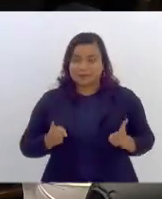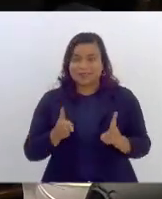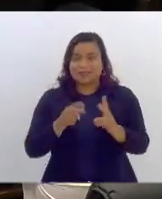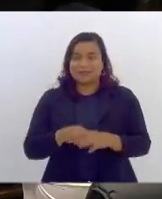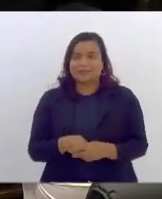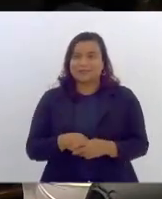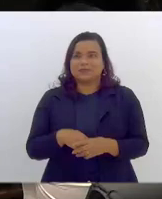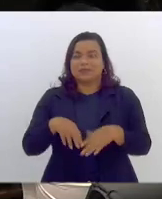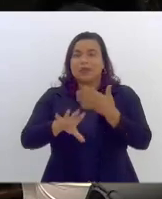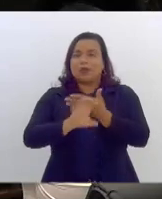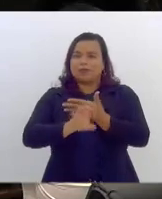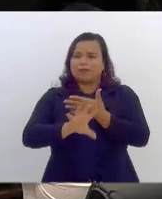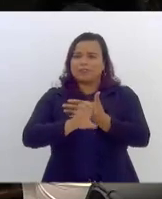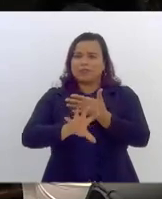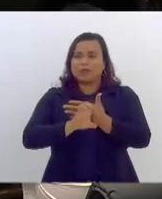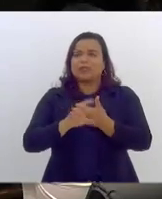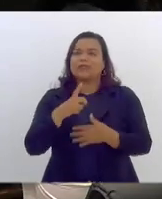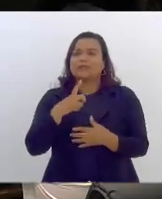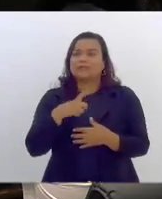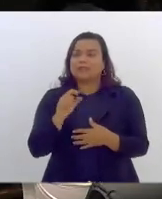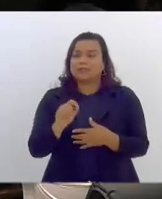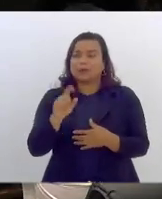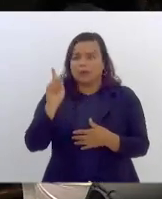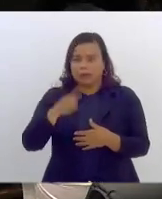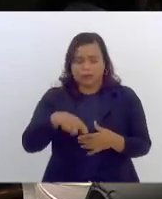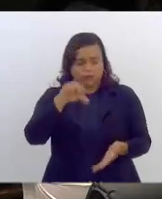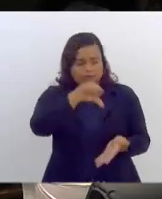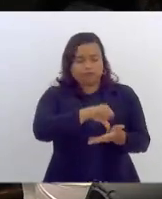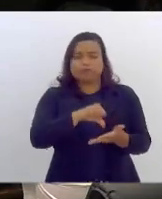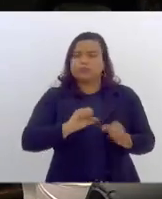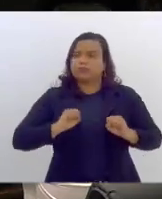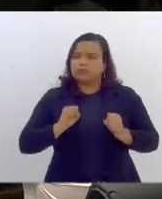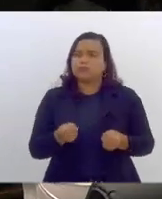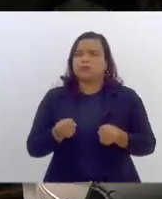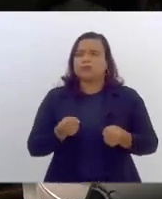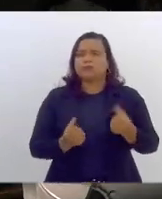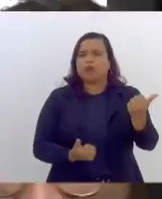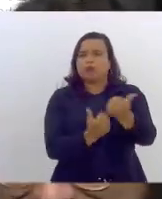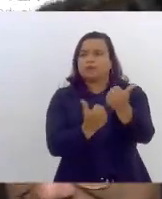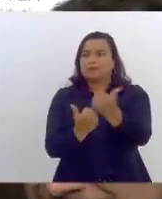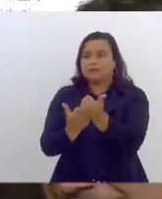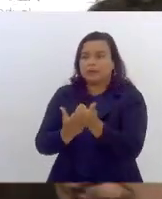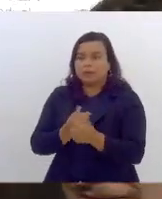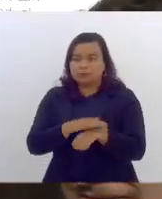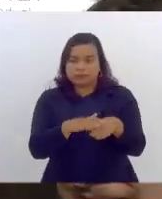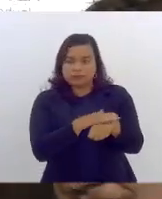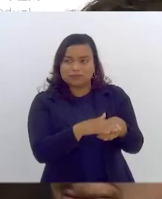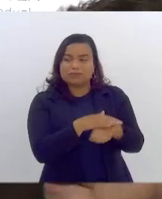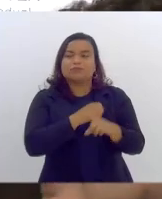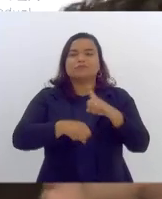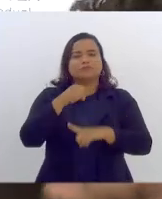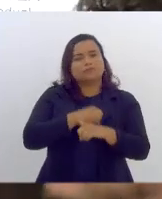a Ouvidoria é um órgão que busca auxiliar, a partir do diálogo